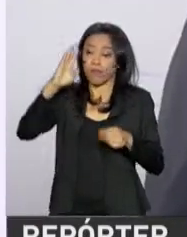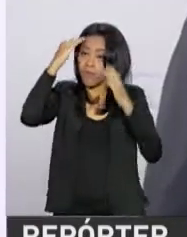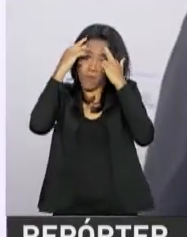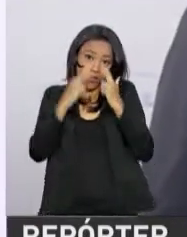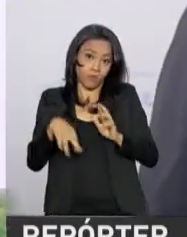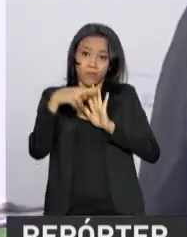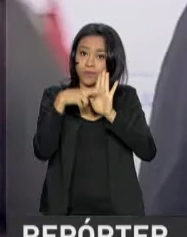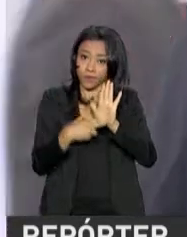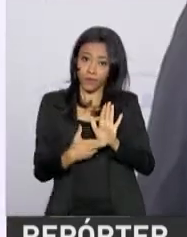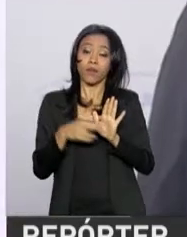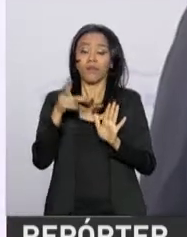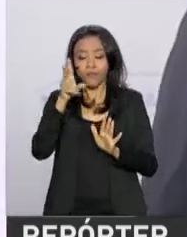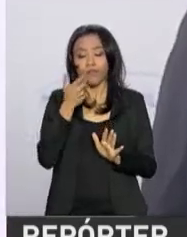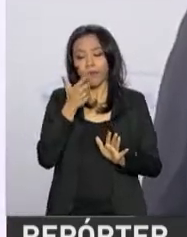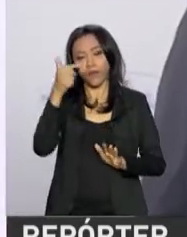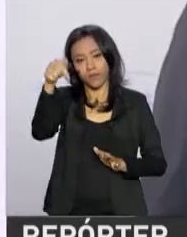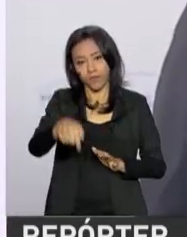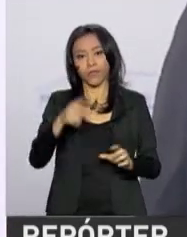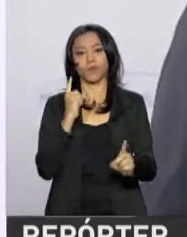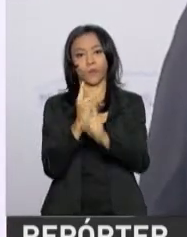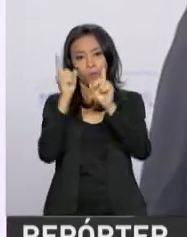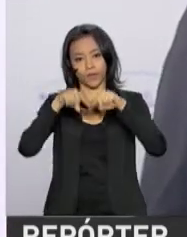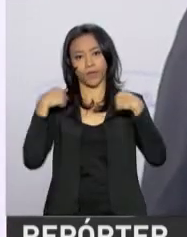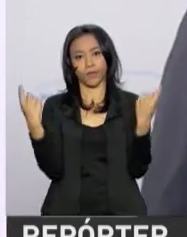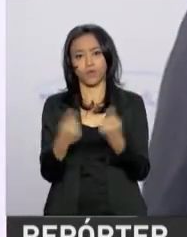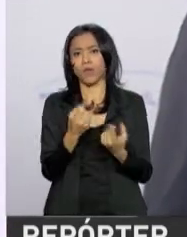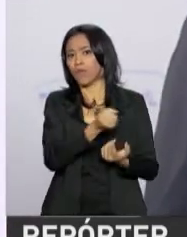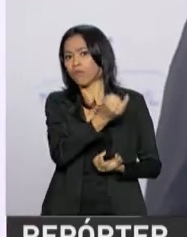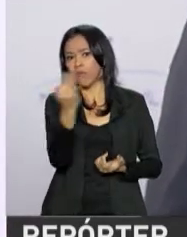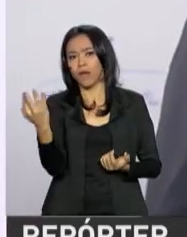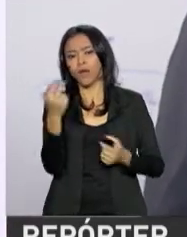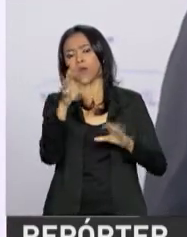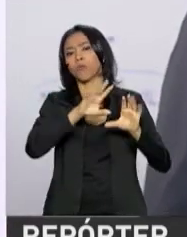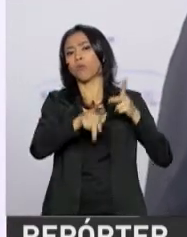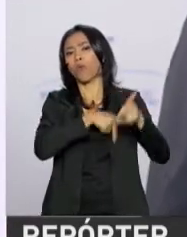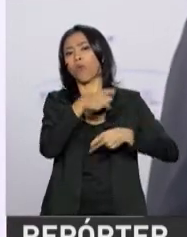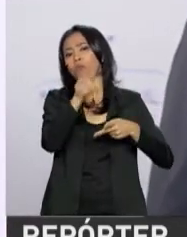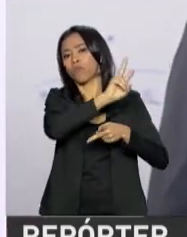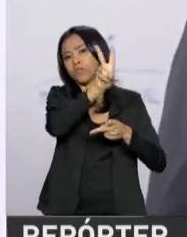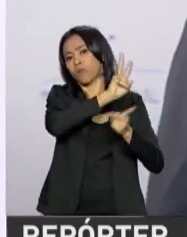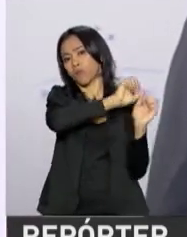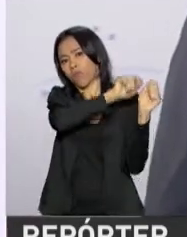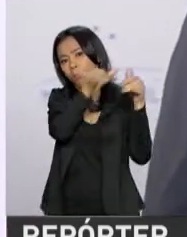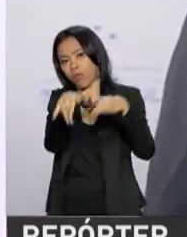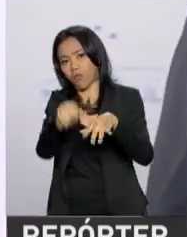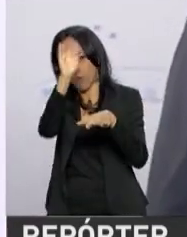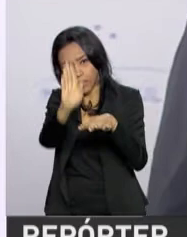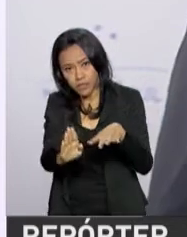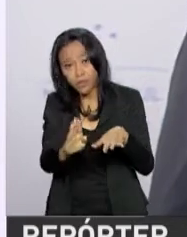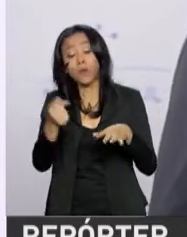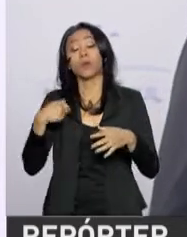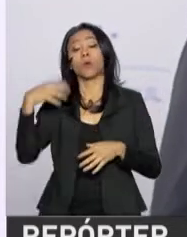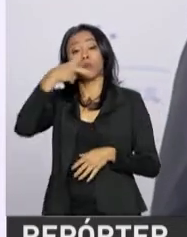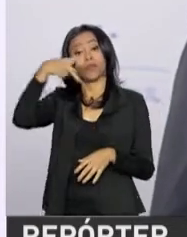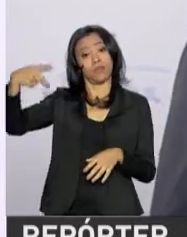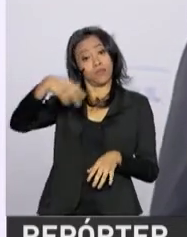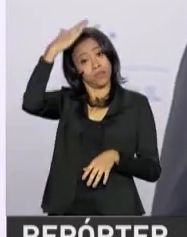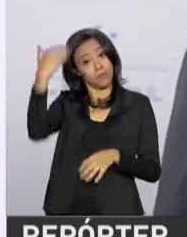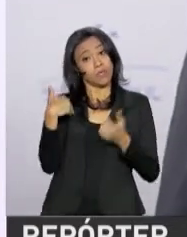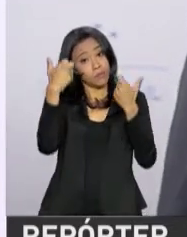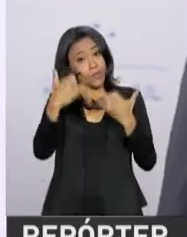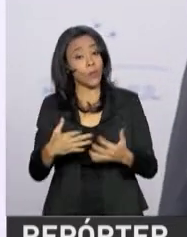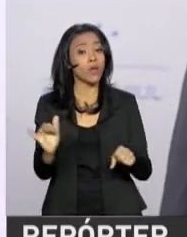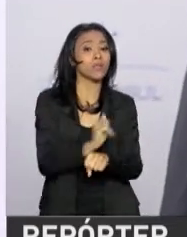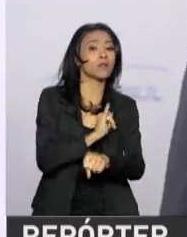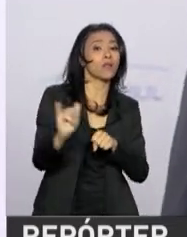na reunião de assunção com a ida de milhares de venezuelanos para o brasil o presidente michel temer destacou as medidas tomadas para garantir